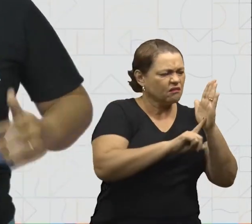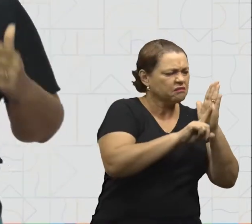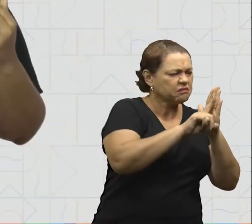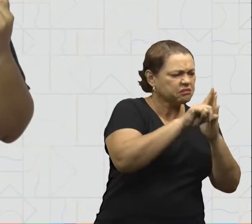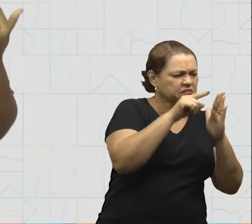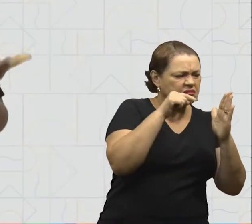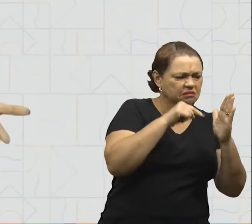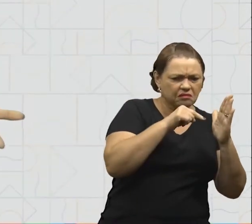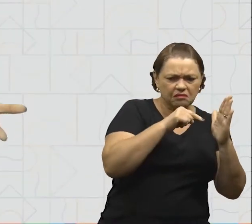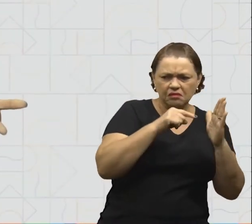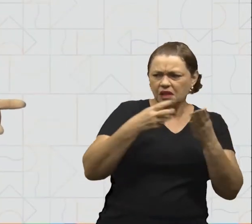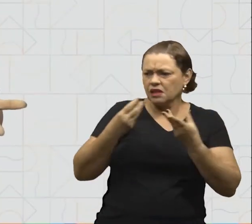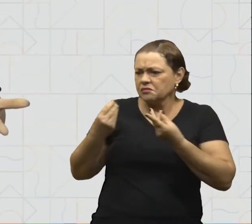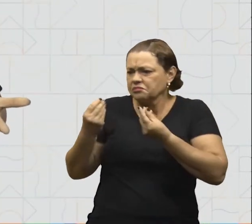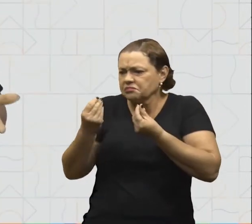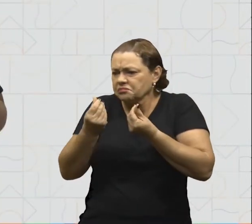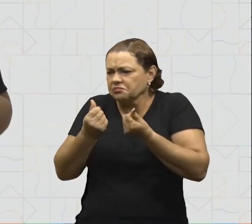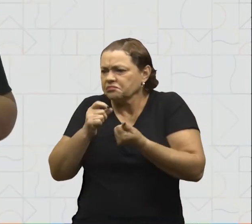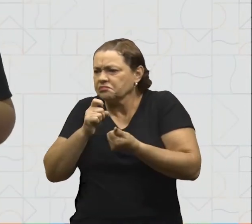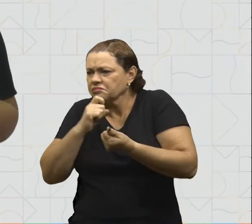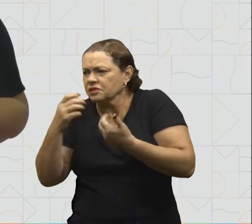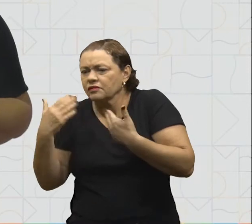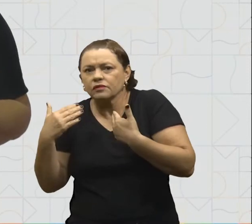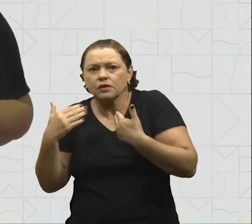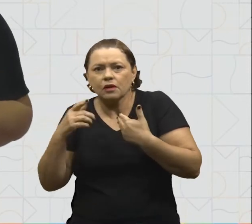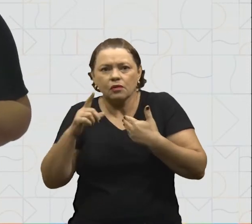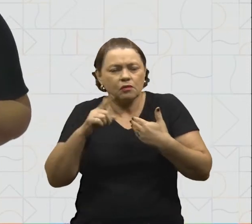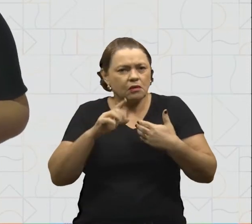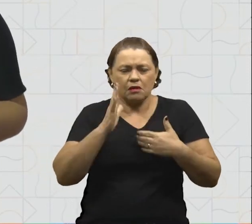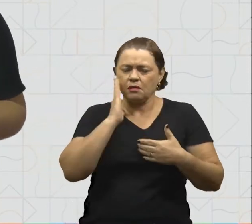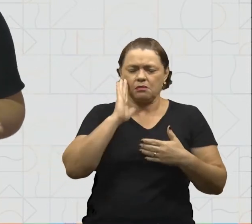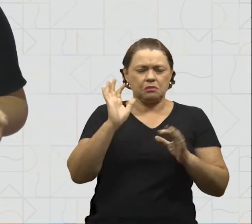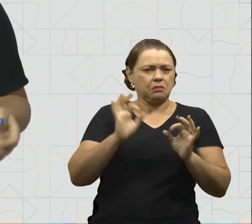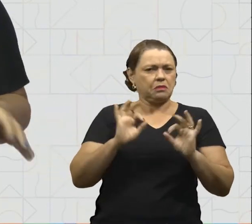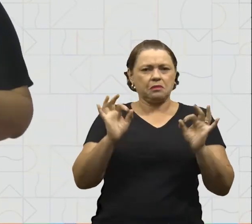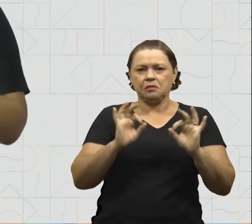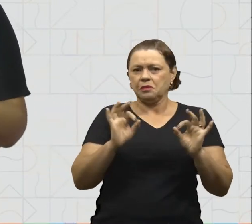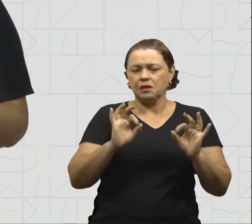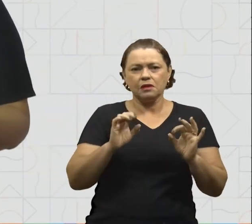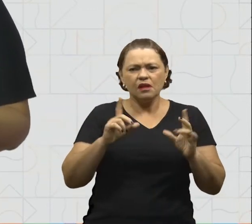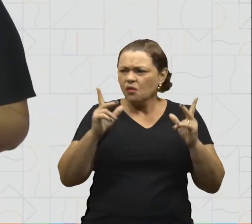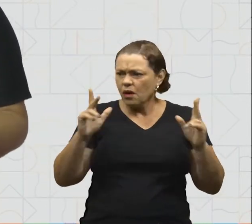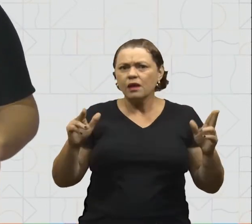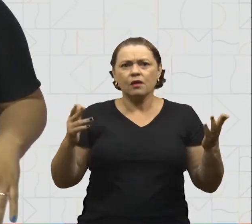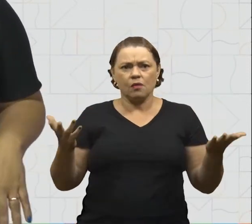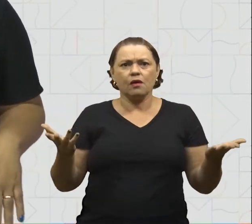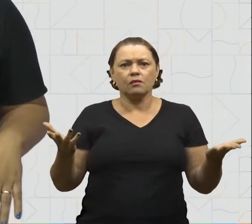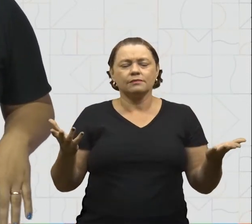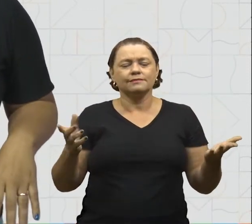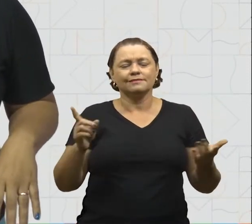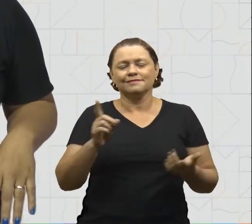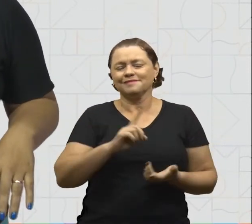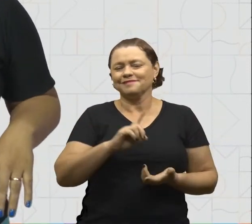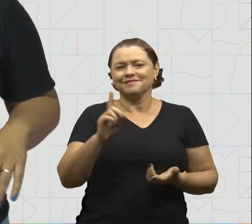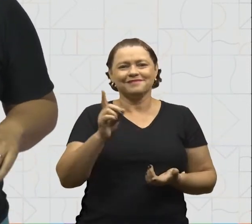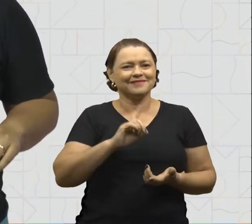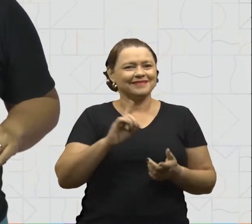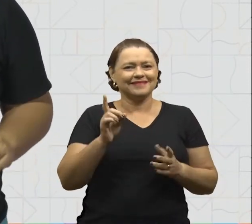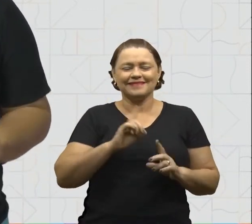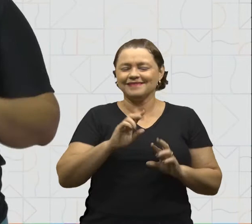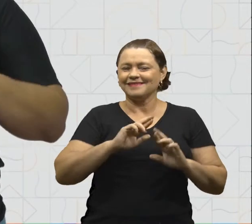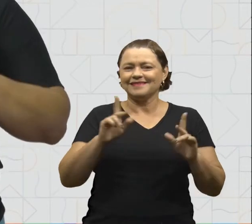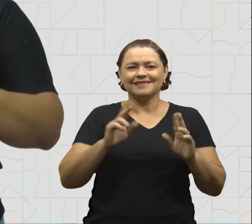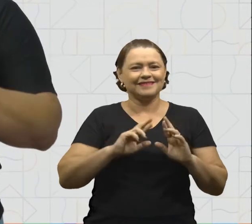Temperatura? Sensação térmica? Não entendi, professora. Não é a mesma coisa? Não, não